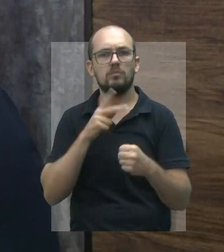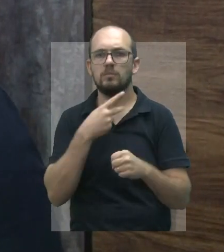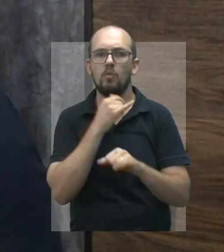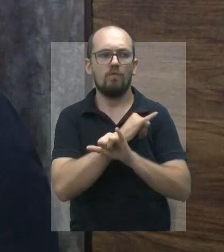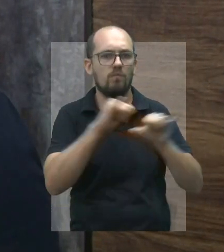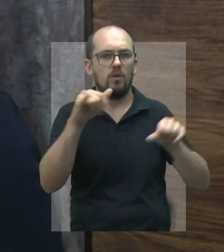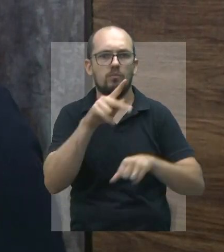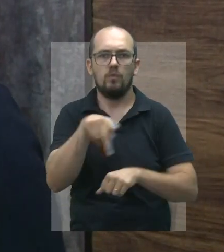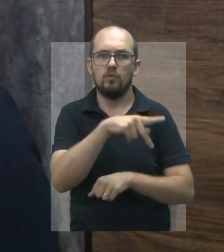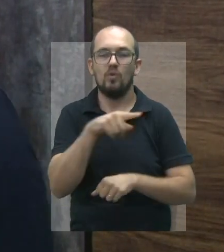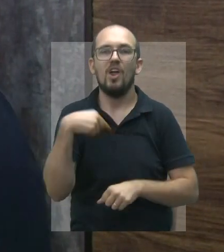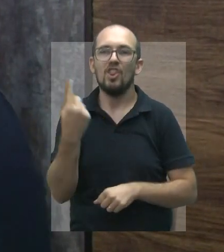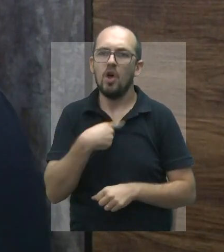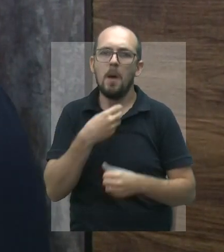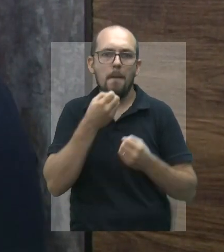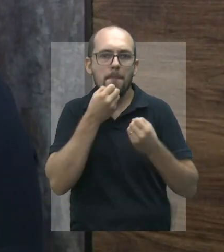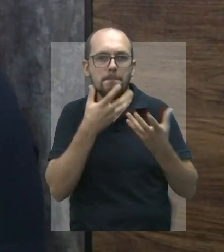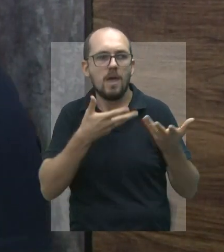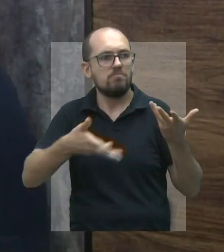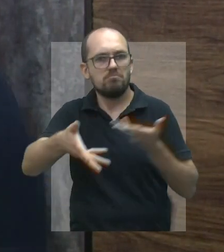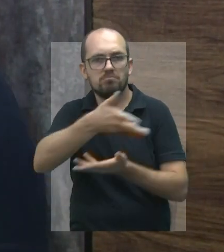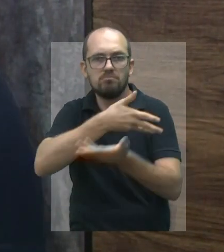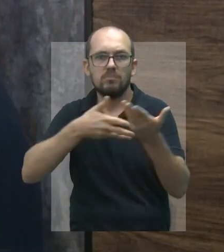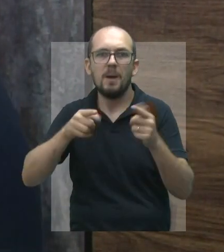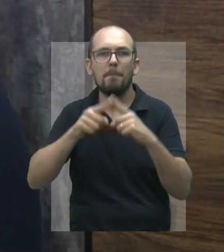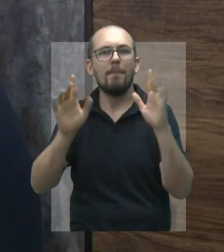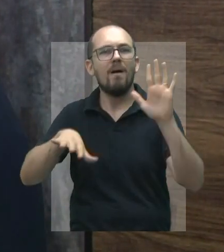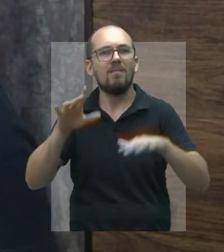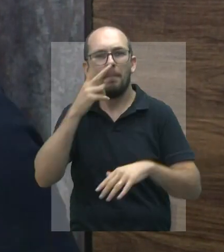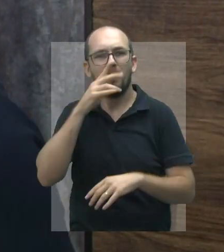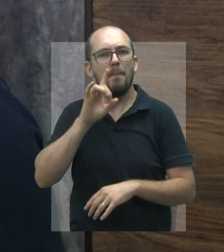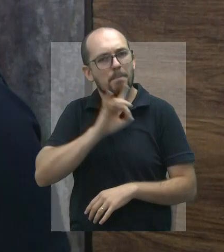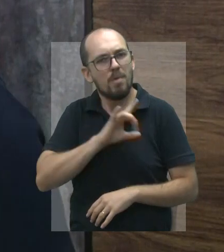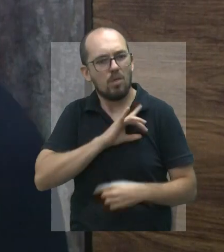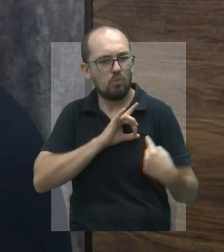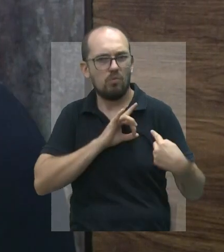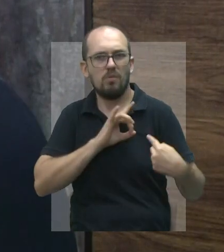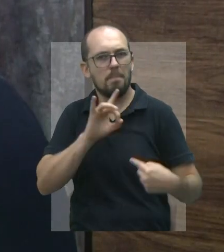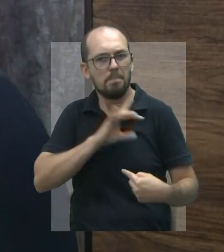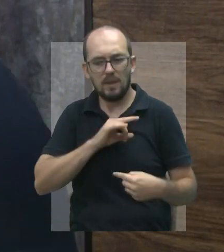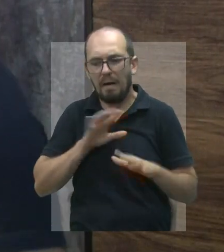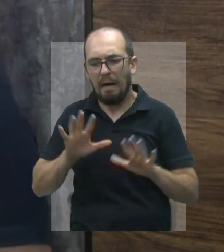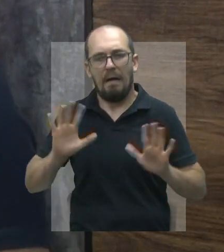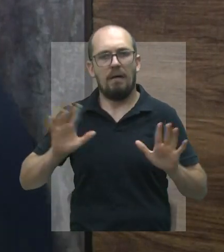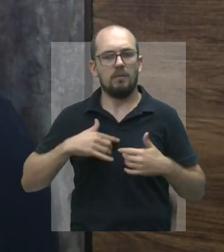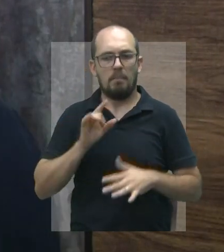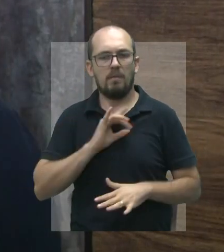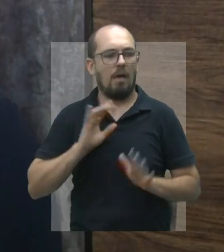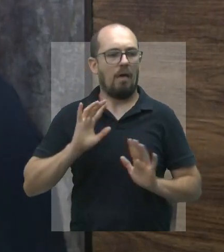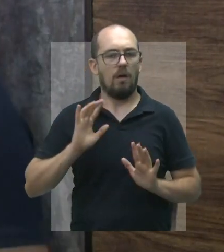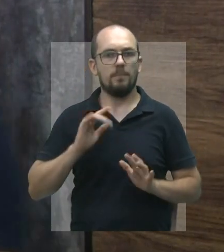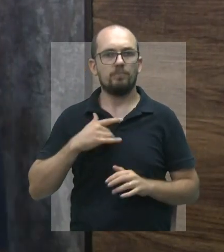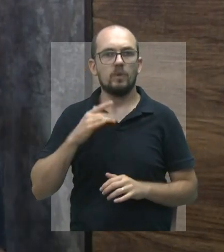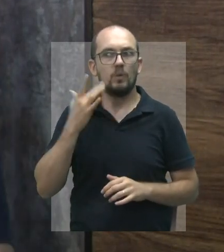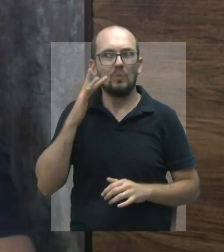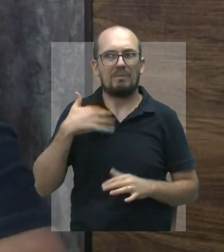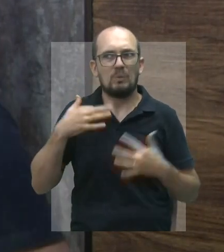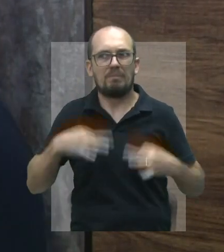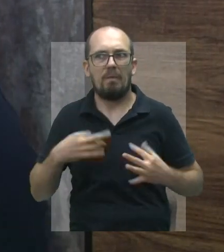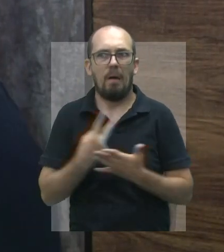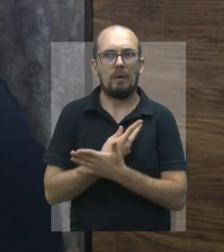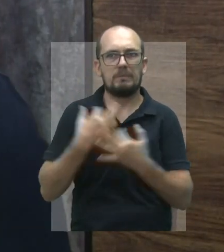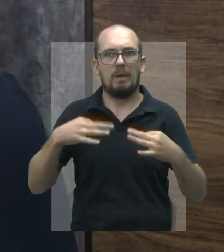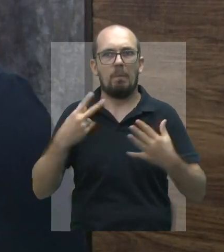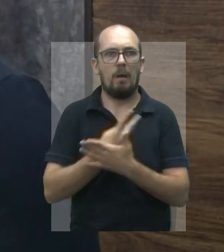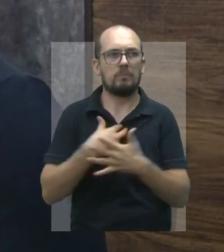né? A gente se dá muito bem e a gente fica com medo, porque o medo ele persiste, porque você não sabe se vai acertar, se